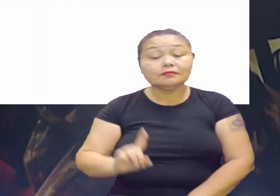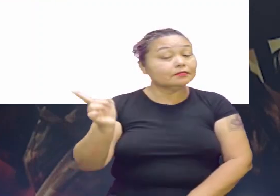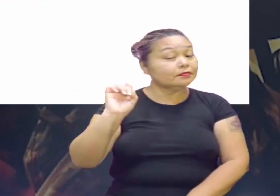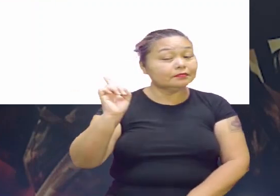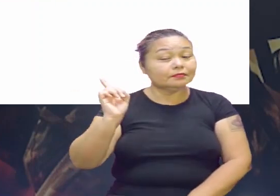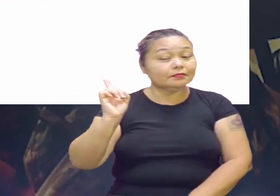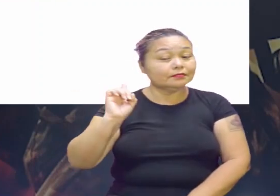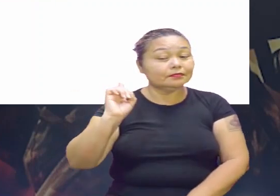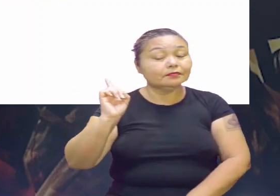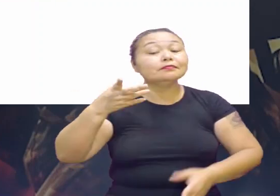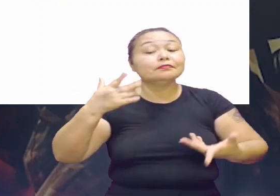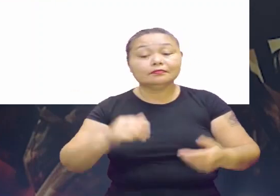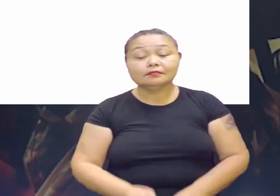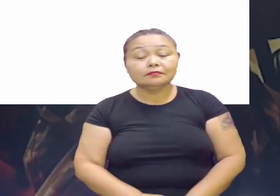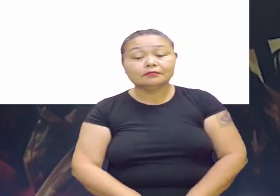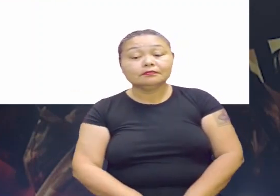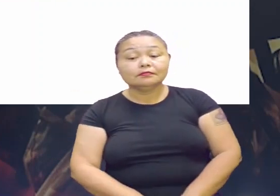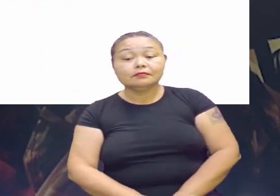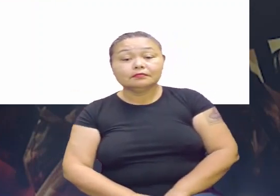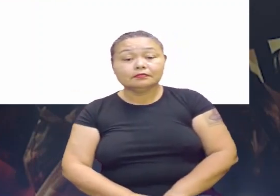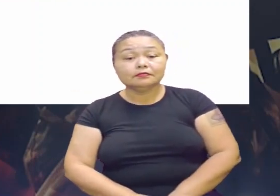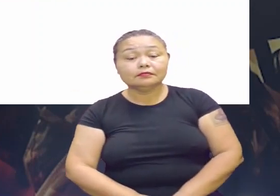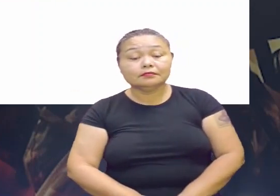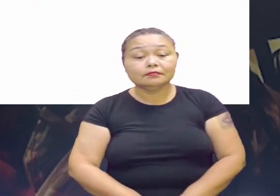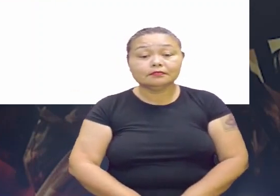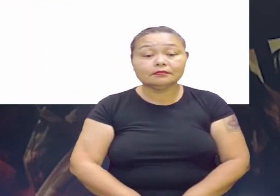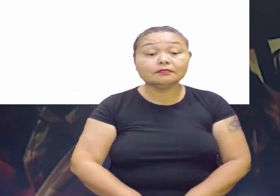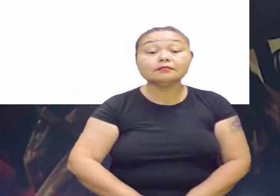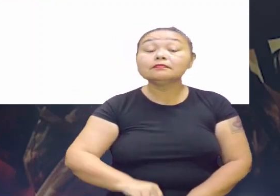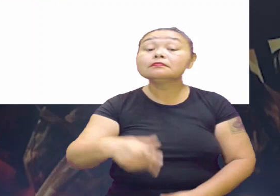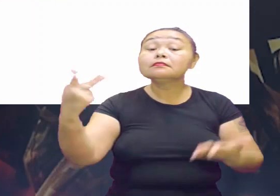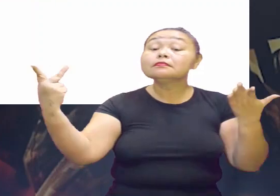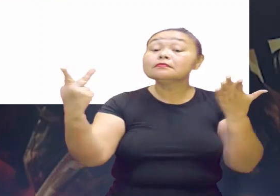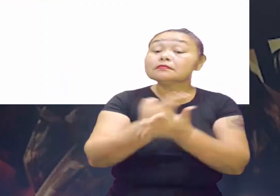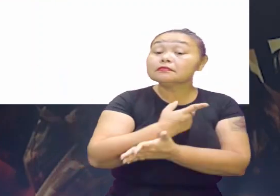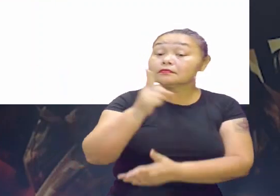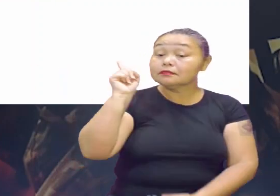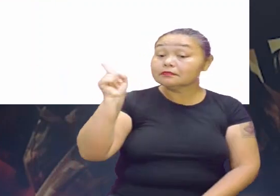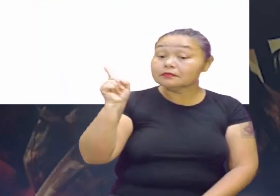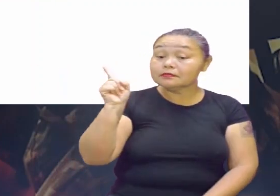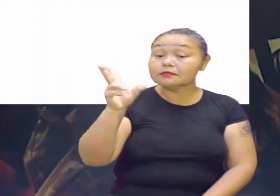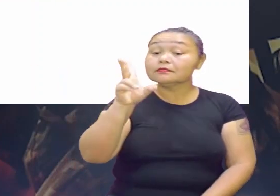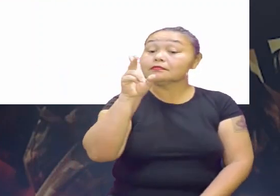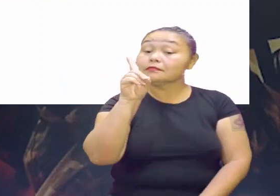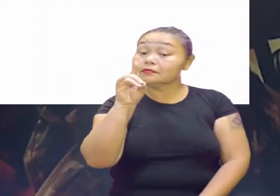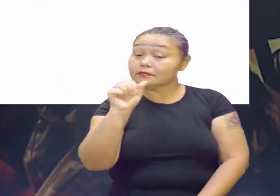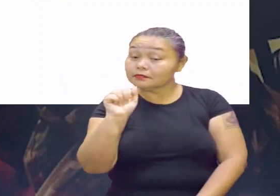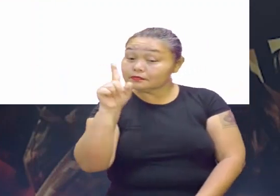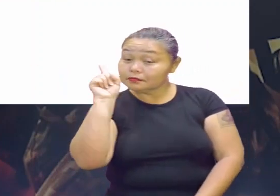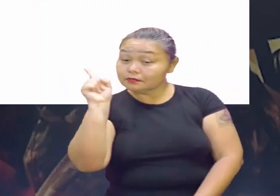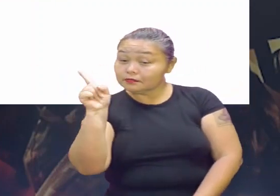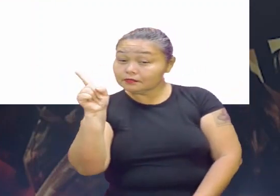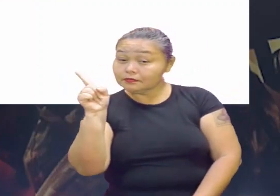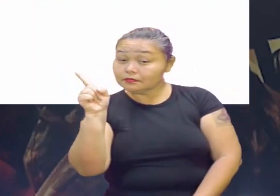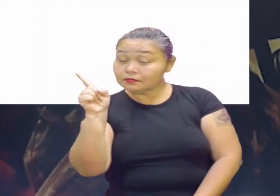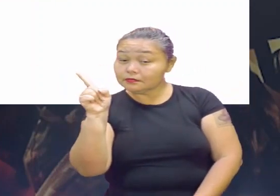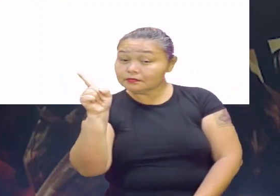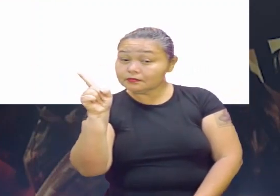Não, né? Carioca não, né? Então, o que aconteceu? No dia...